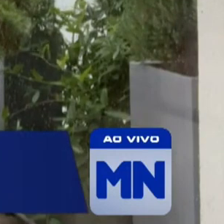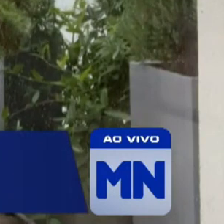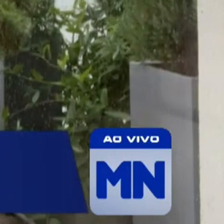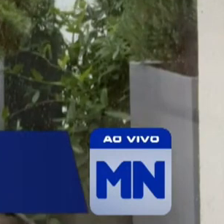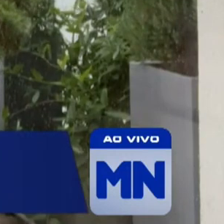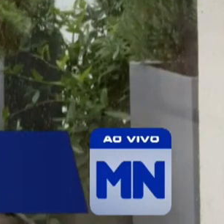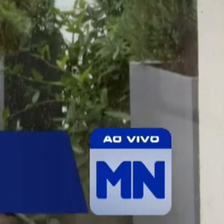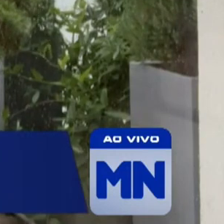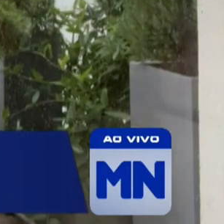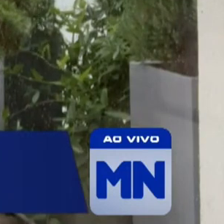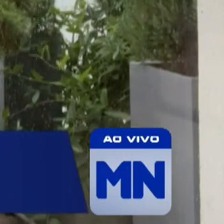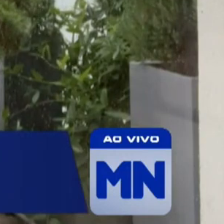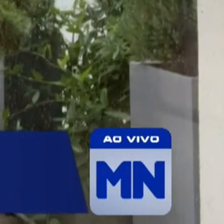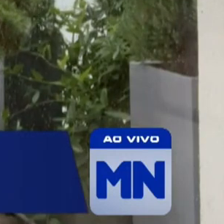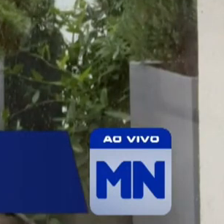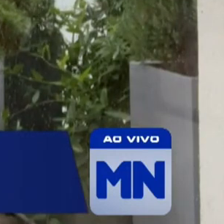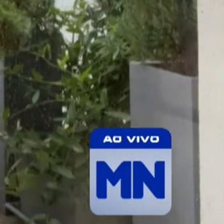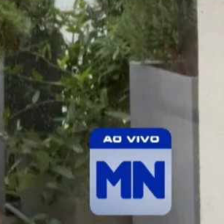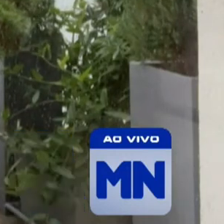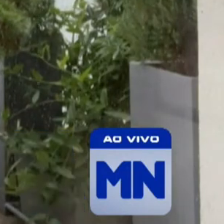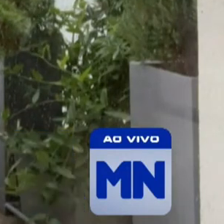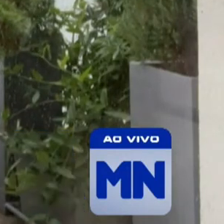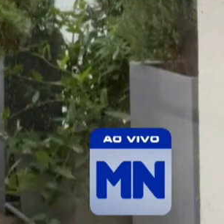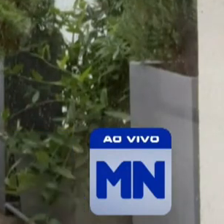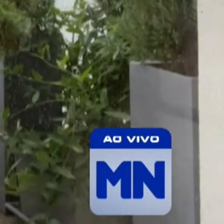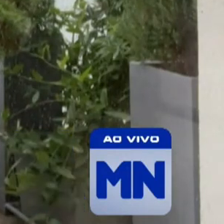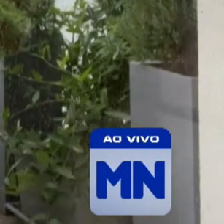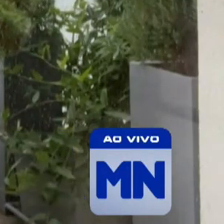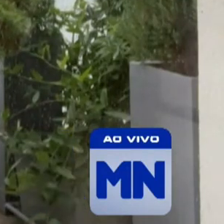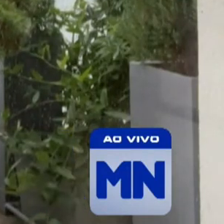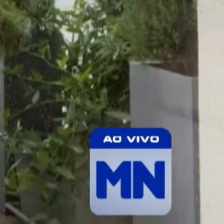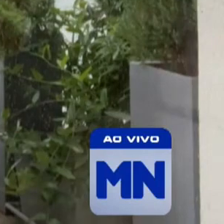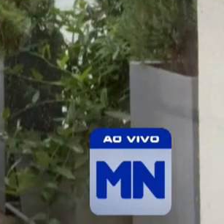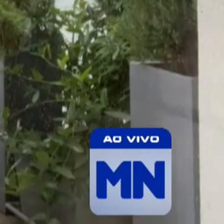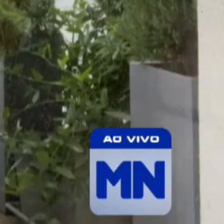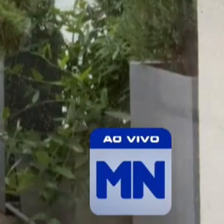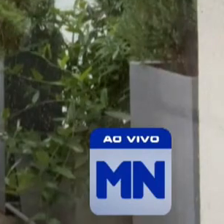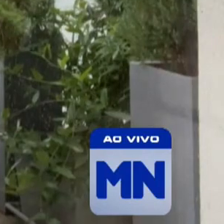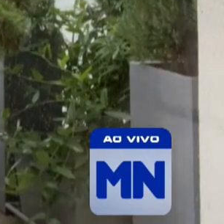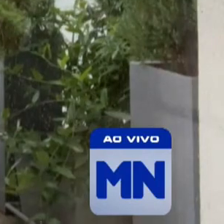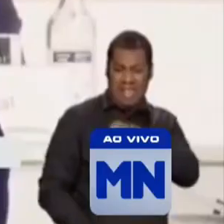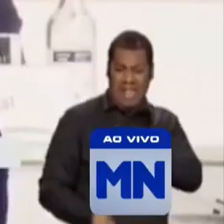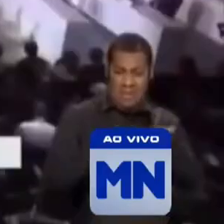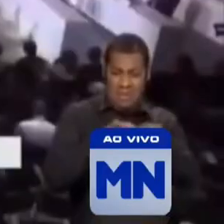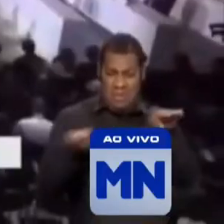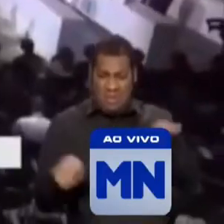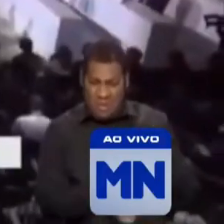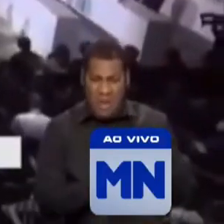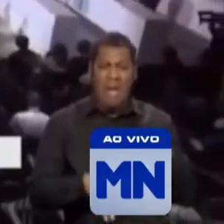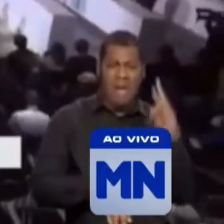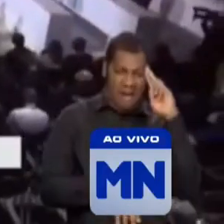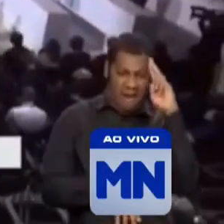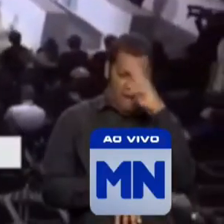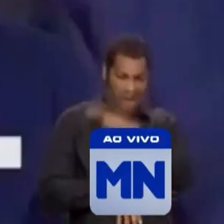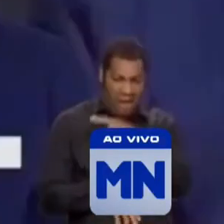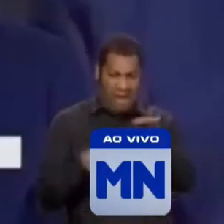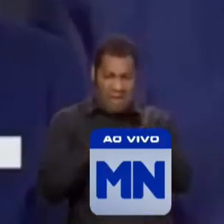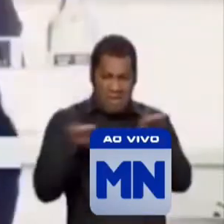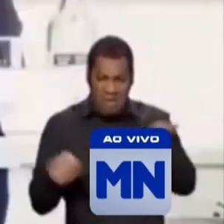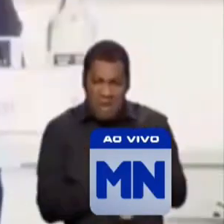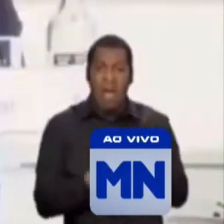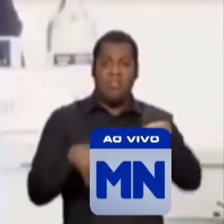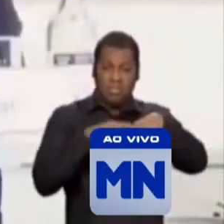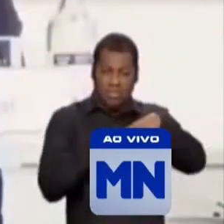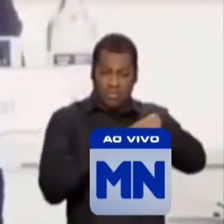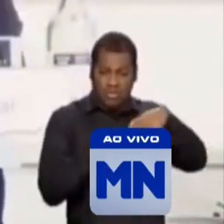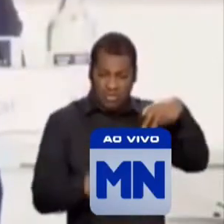Pacto Financeiro Global, promovido pelo governo francês, promovido pelo presidente Emmanuel Macron. O presidente Emmanuel Macron disse